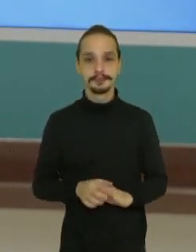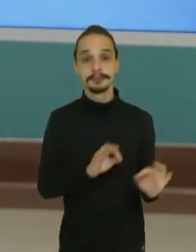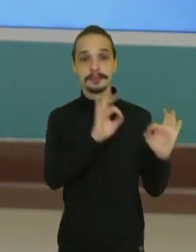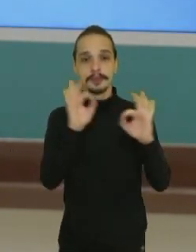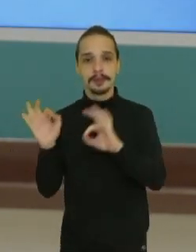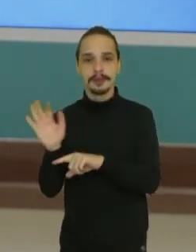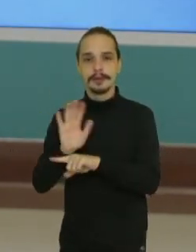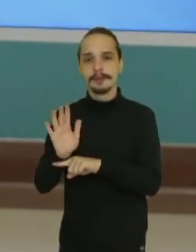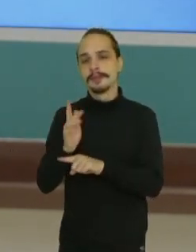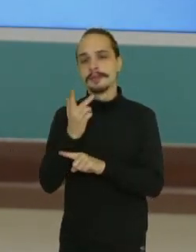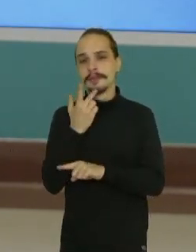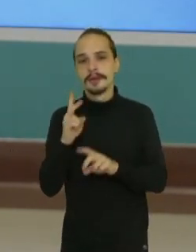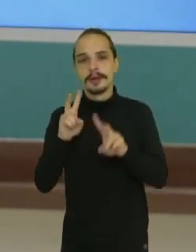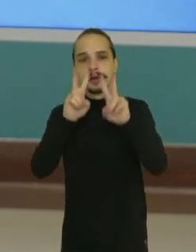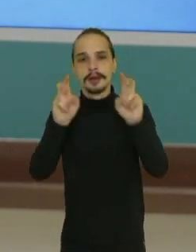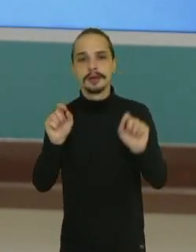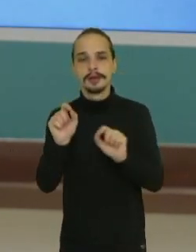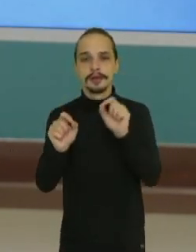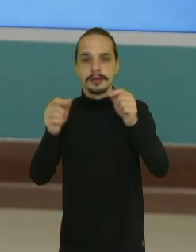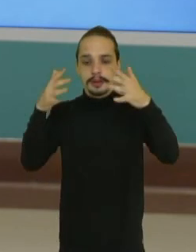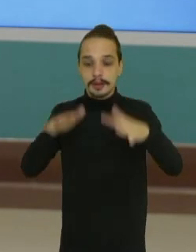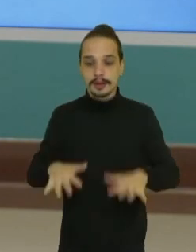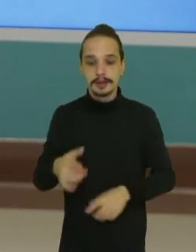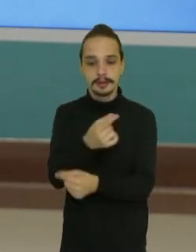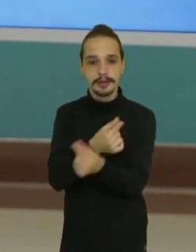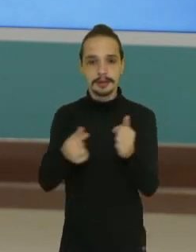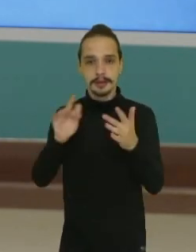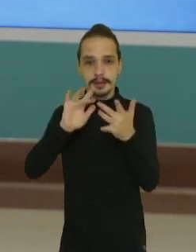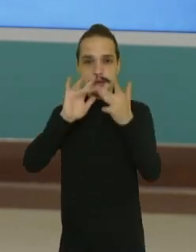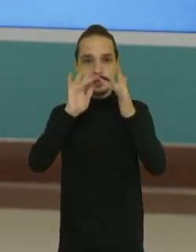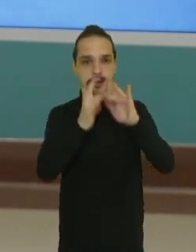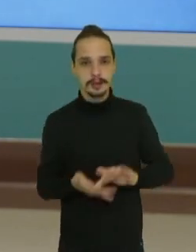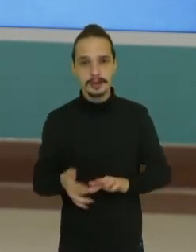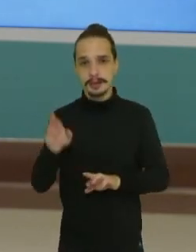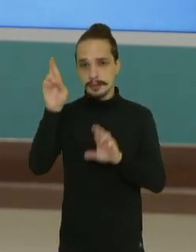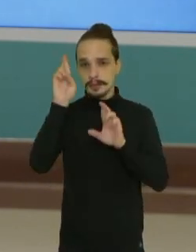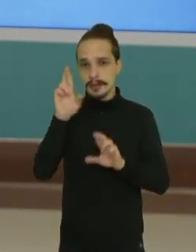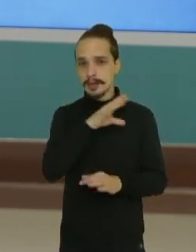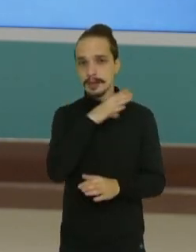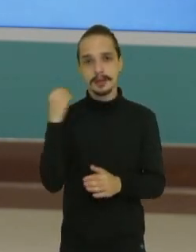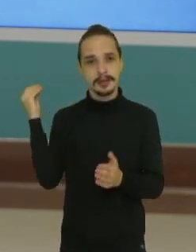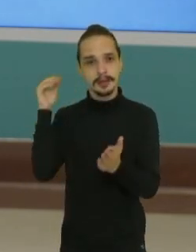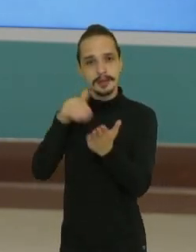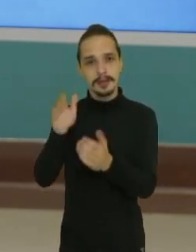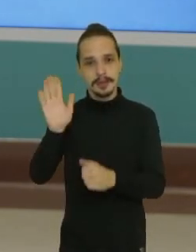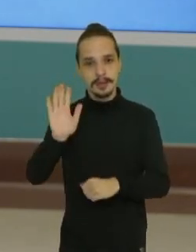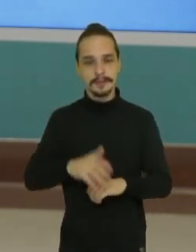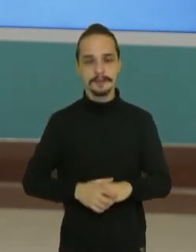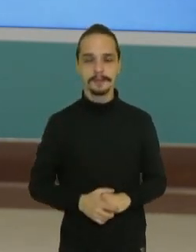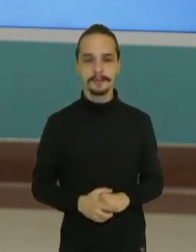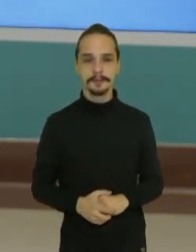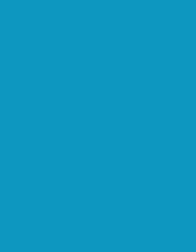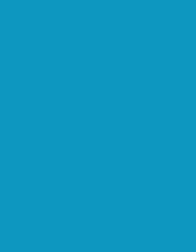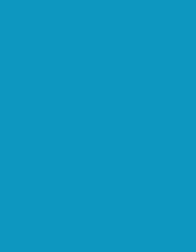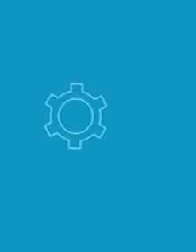Nesse vídeo, nós falamos sobre as crises econômicas na globalização. Eu espero que vocês tenham gostado e até breve.